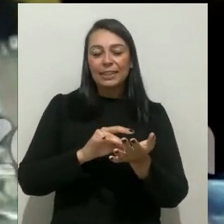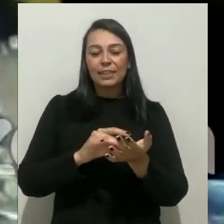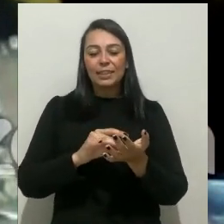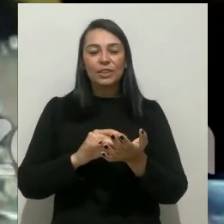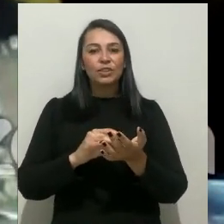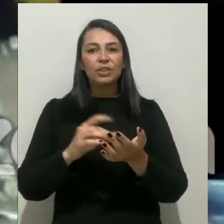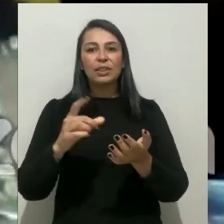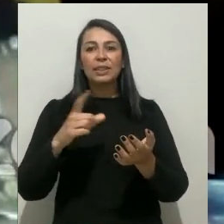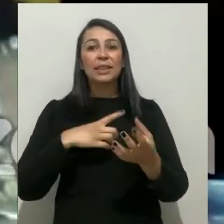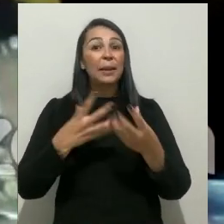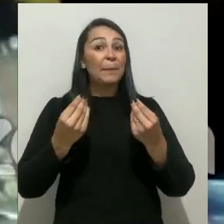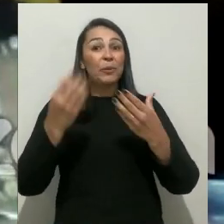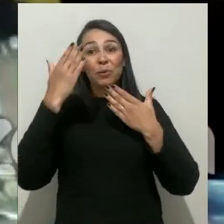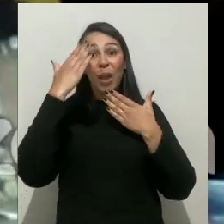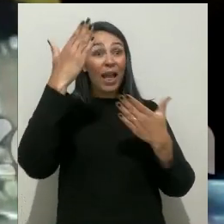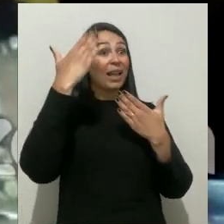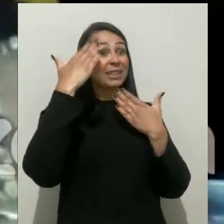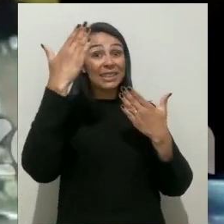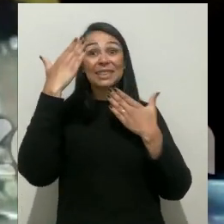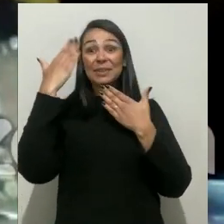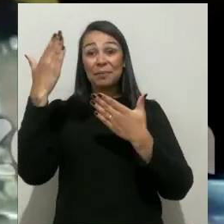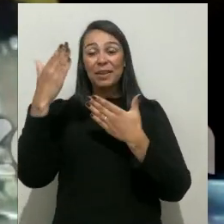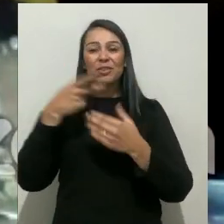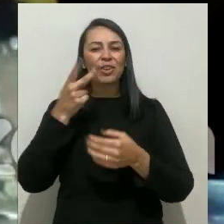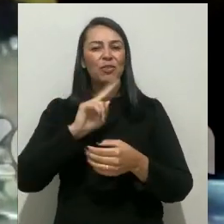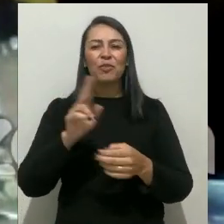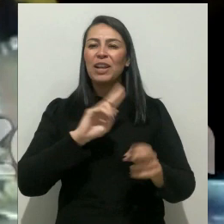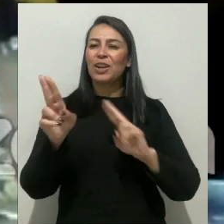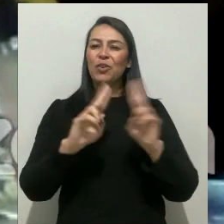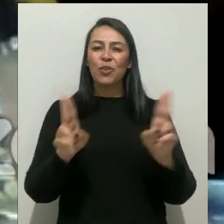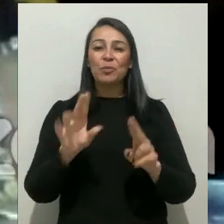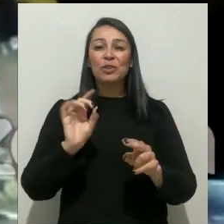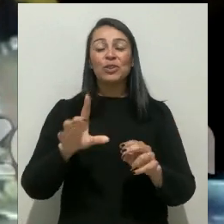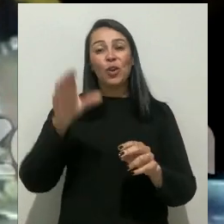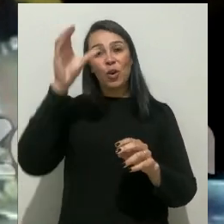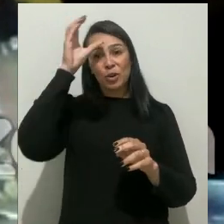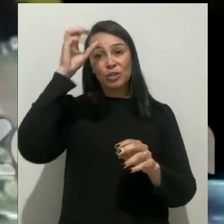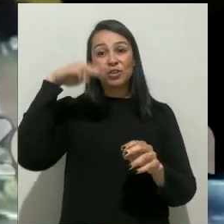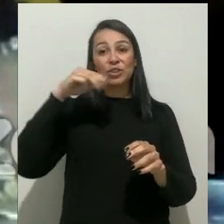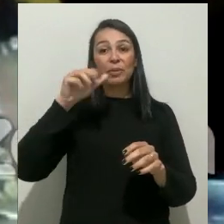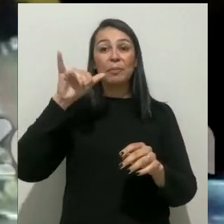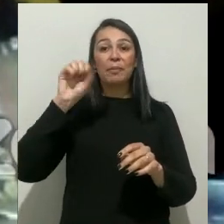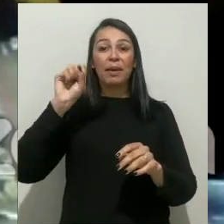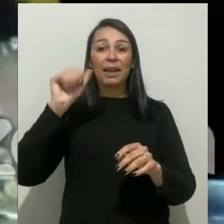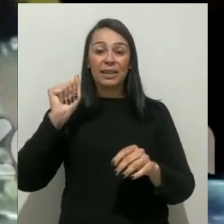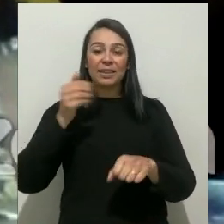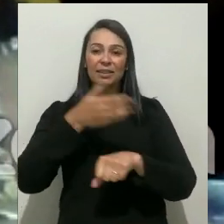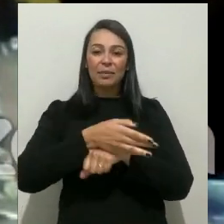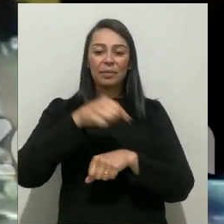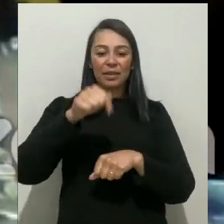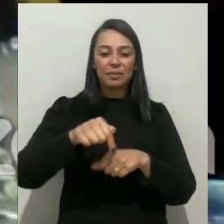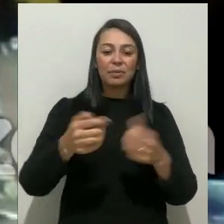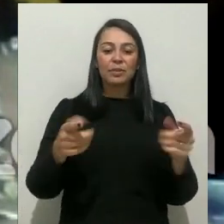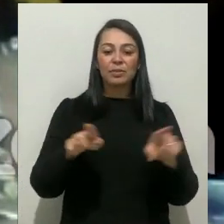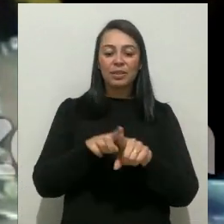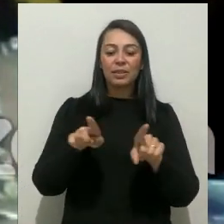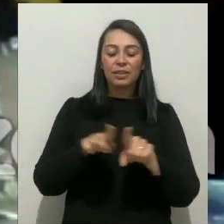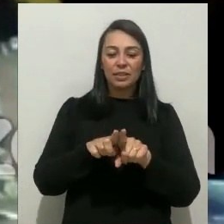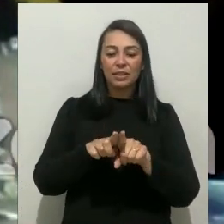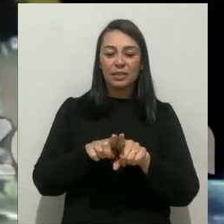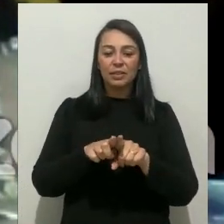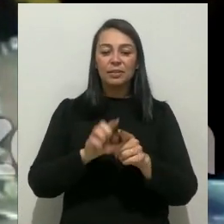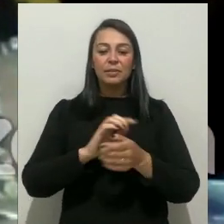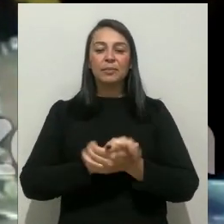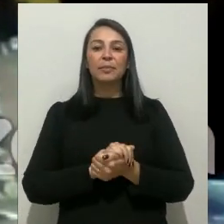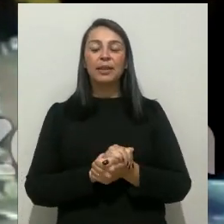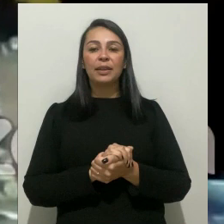é tanto agradecimento que eu justamente não vou nominar, a não sei se a Maísa, que está aí em algum lugar, que é a minha anjinha da guarda aqui,